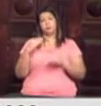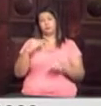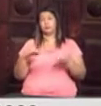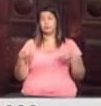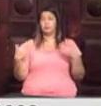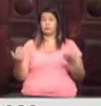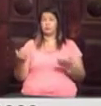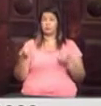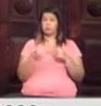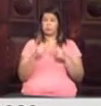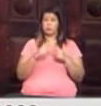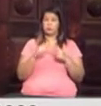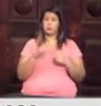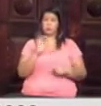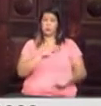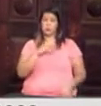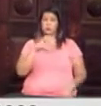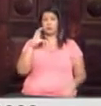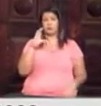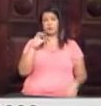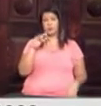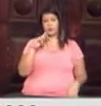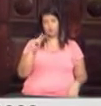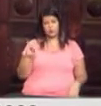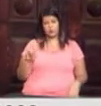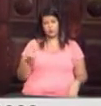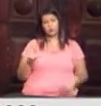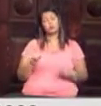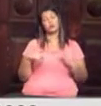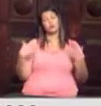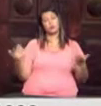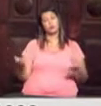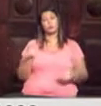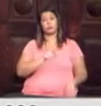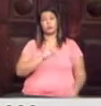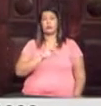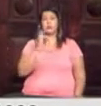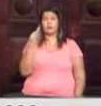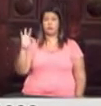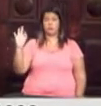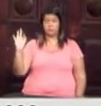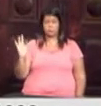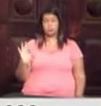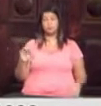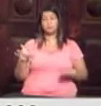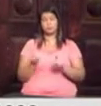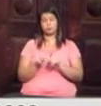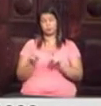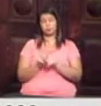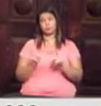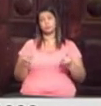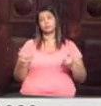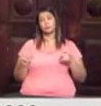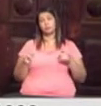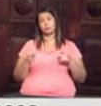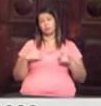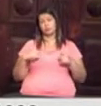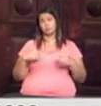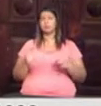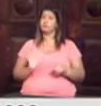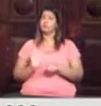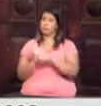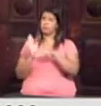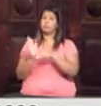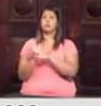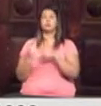ou a Polícia Civil, dependendo da matéria em questão. Também apoio que seja